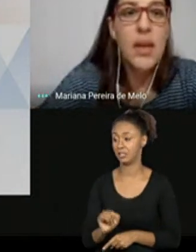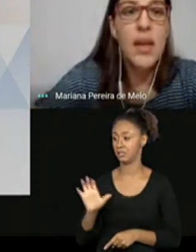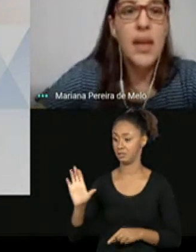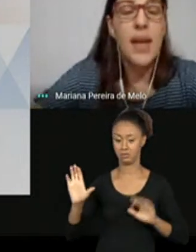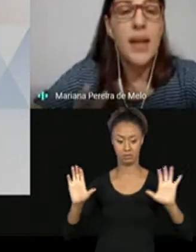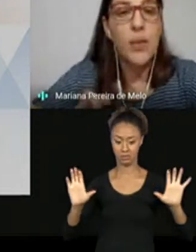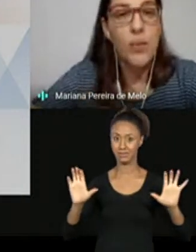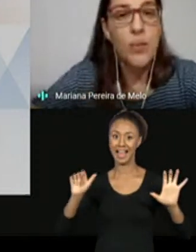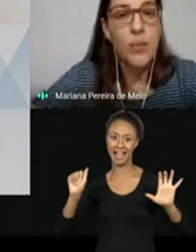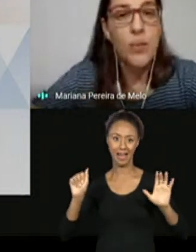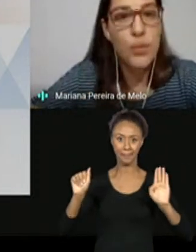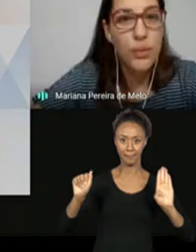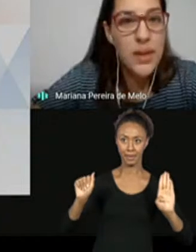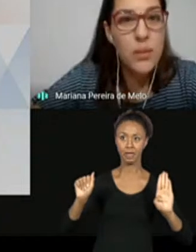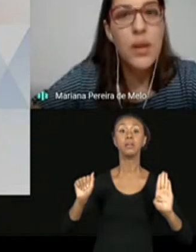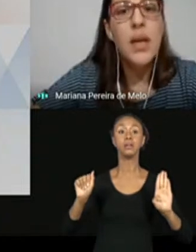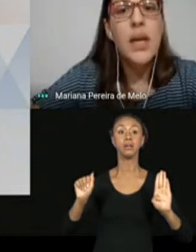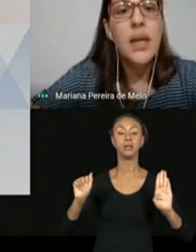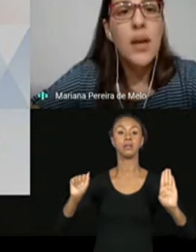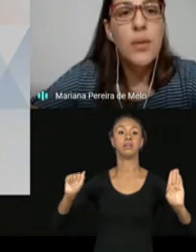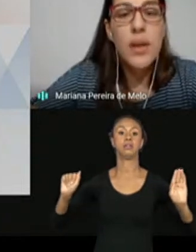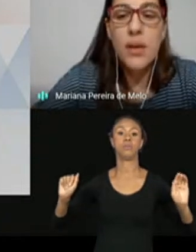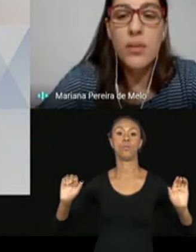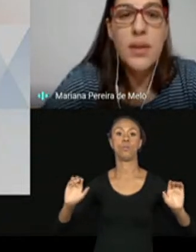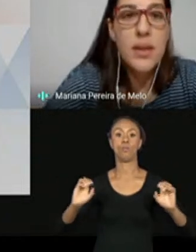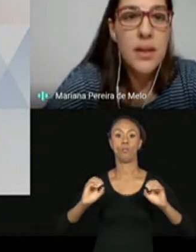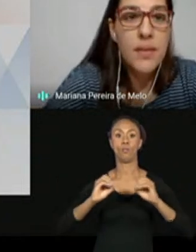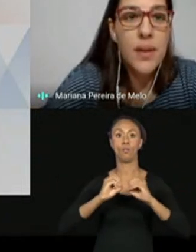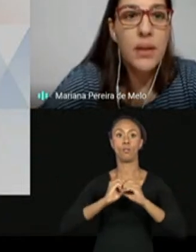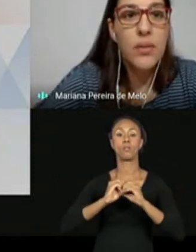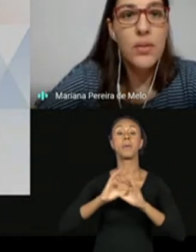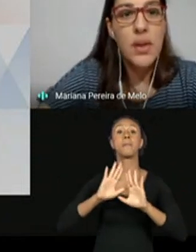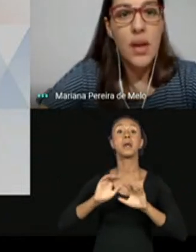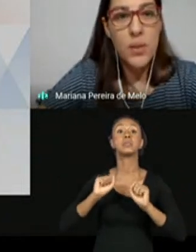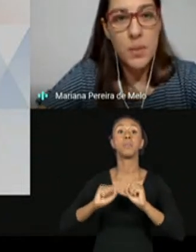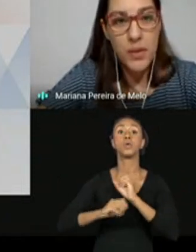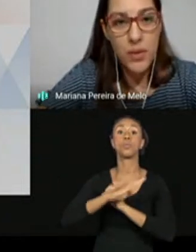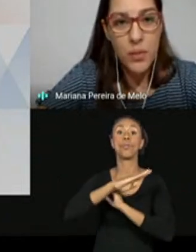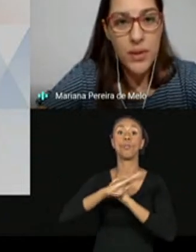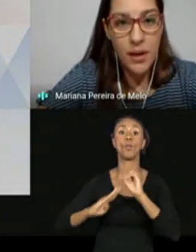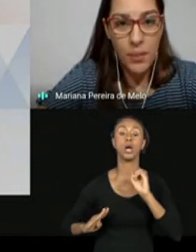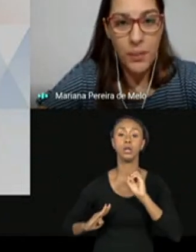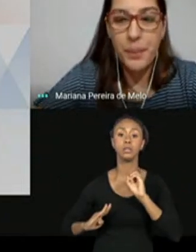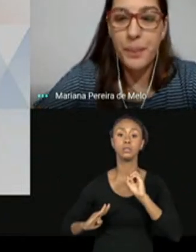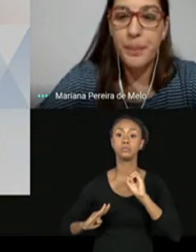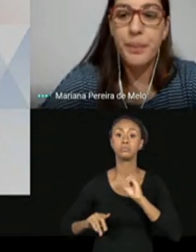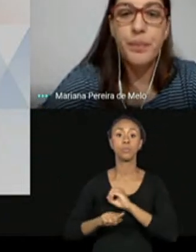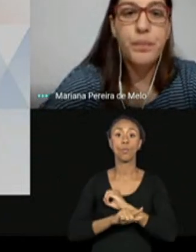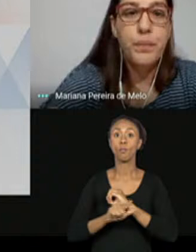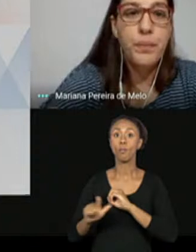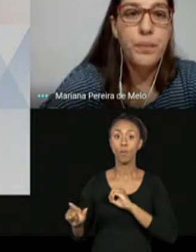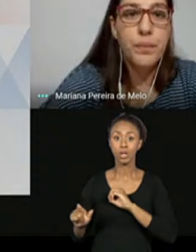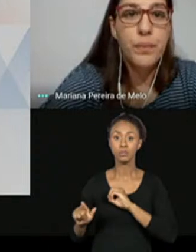eventos, ela é o conjunto vazio e a união desses eventos é o espaço amostral.